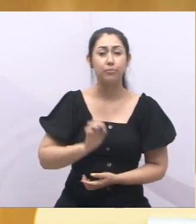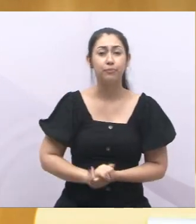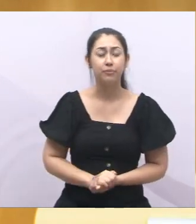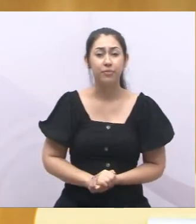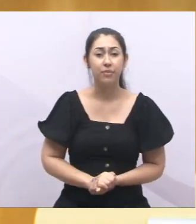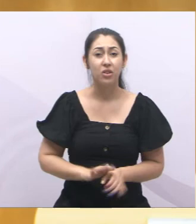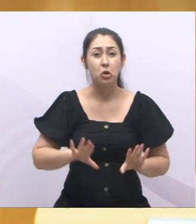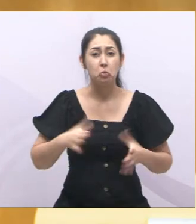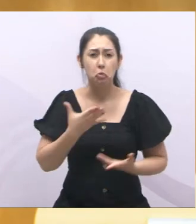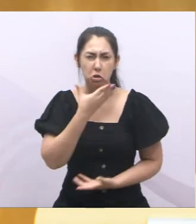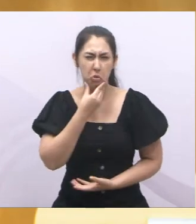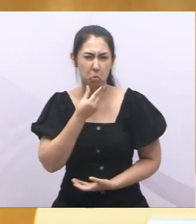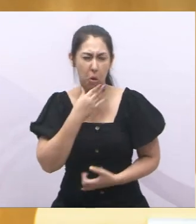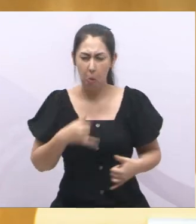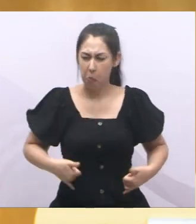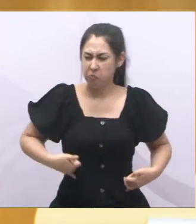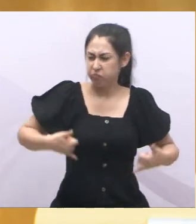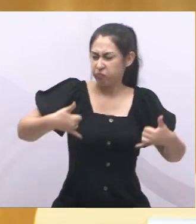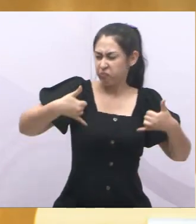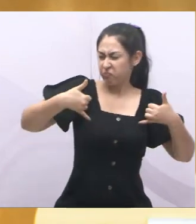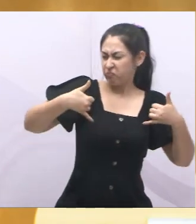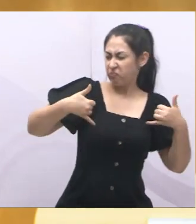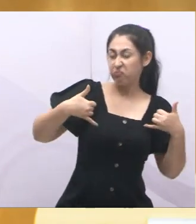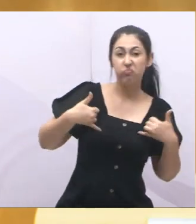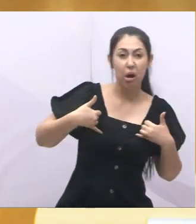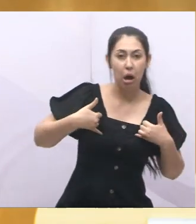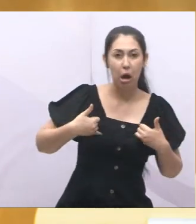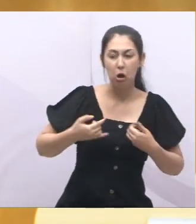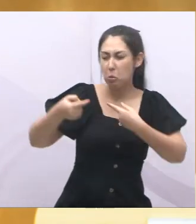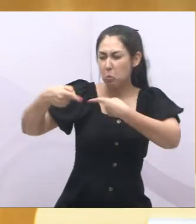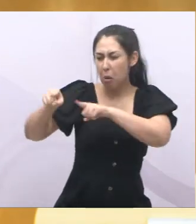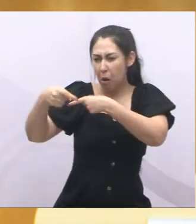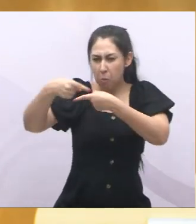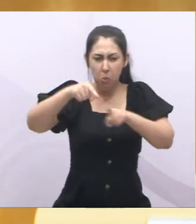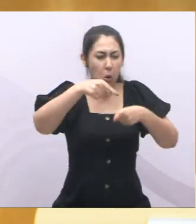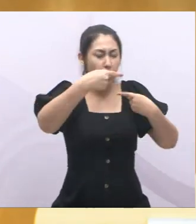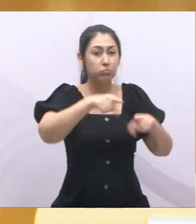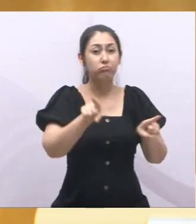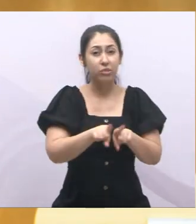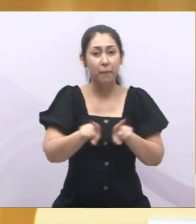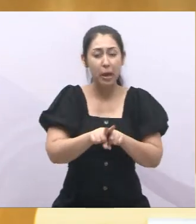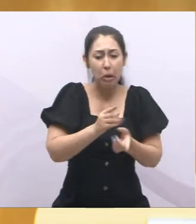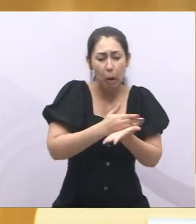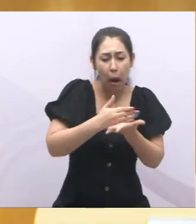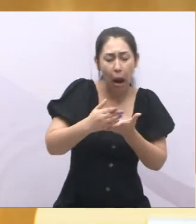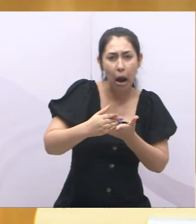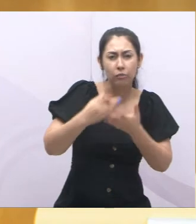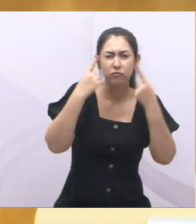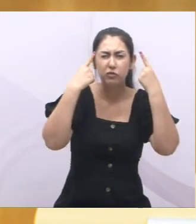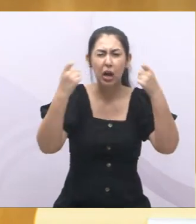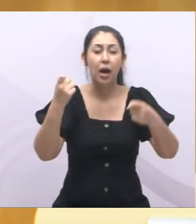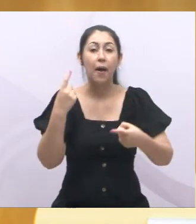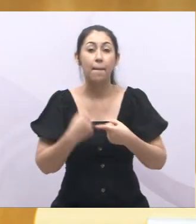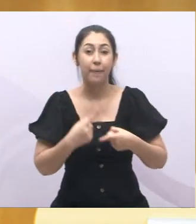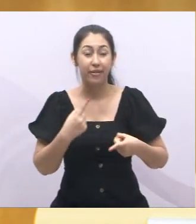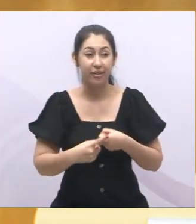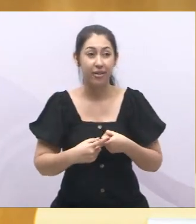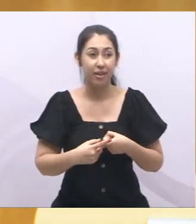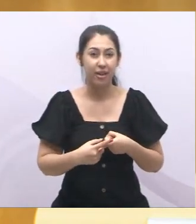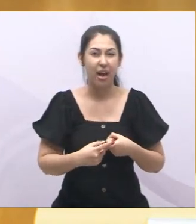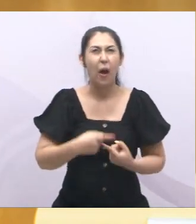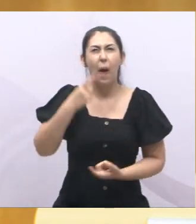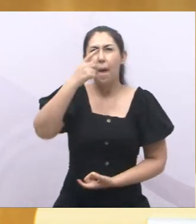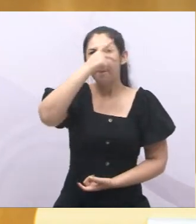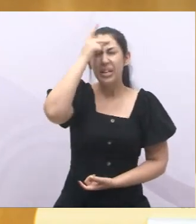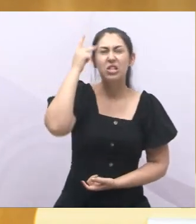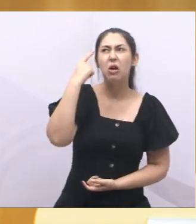machismo é a origem de todo tipo de discriminação e violência, porque parte de um pressuposto